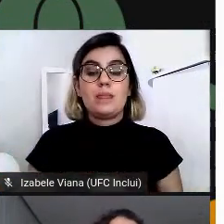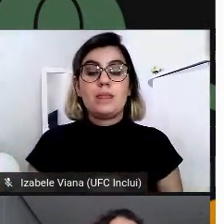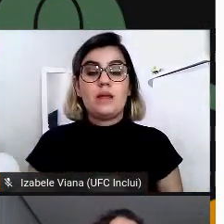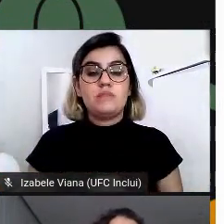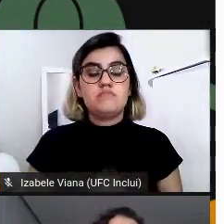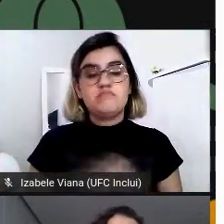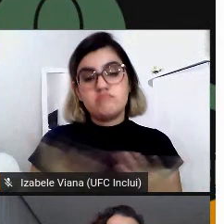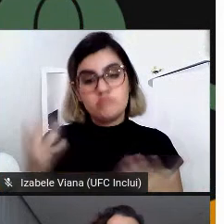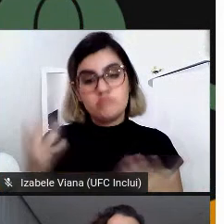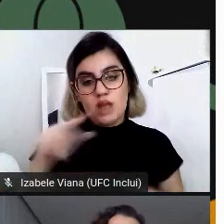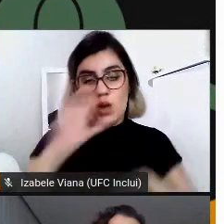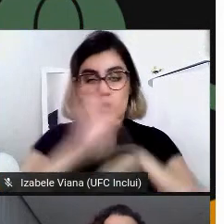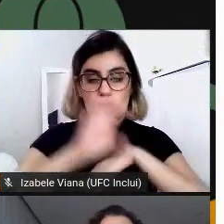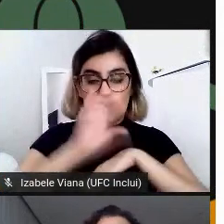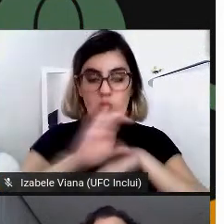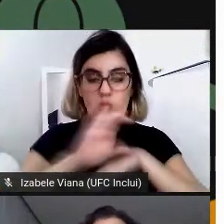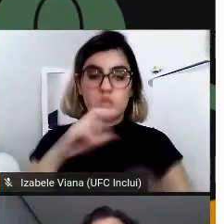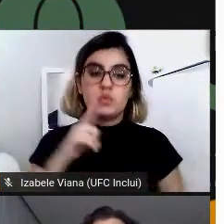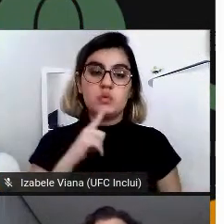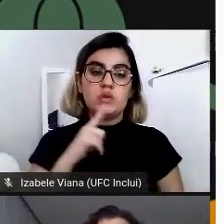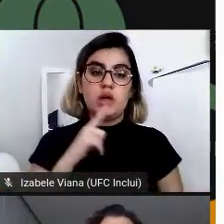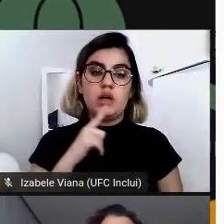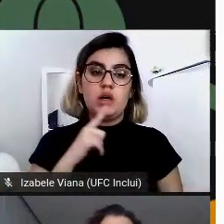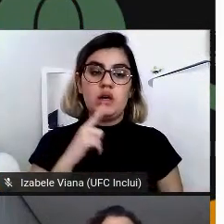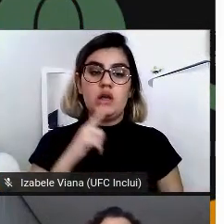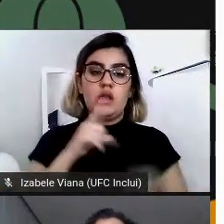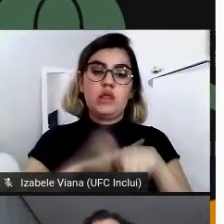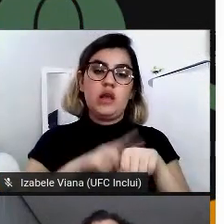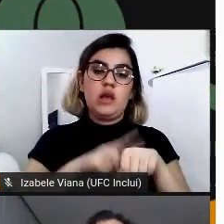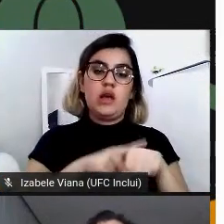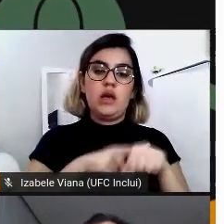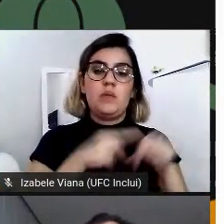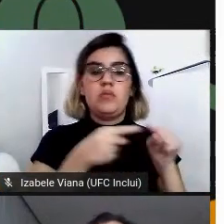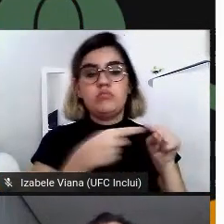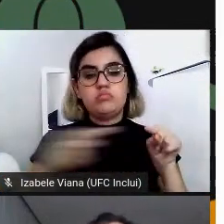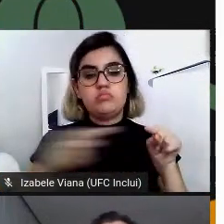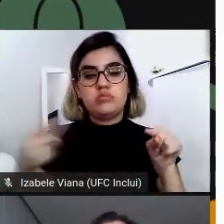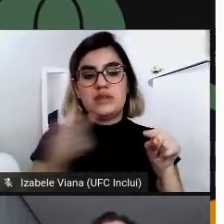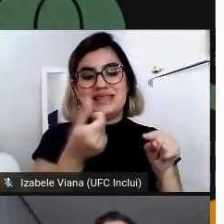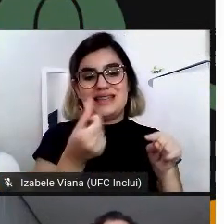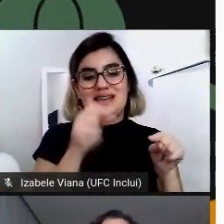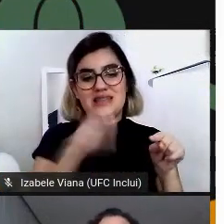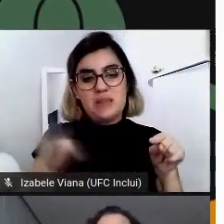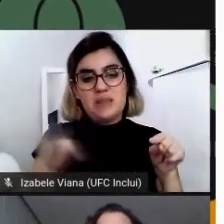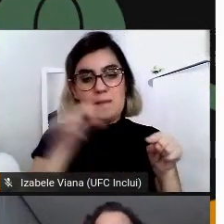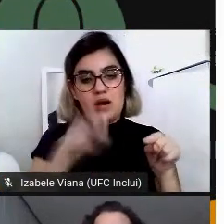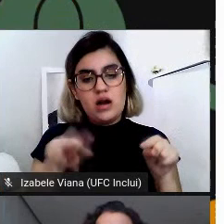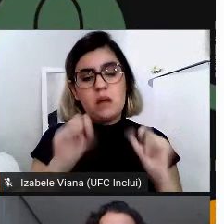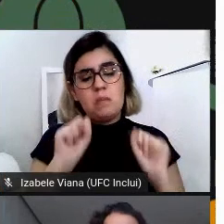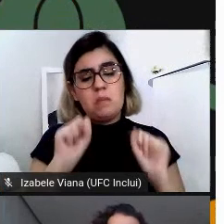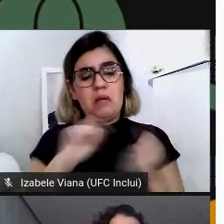enfim, o curso tem duração aí de 6 semanas, mas pode ser modulado conforme a sua